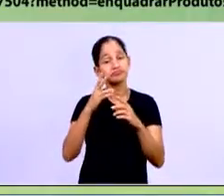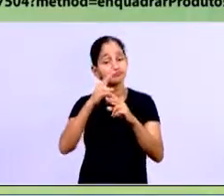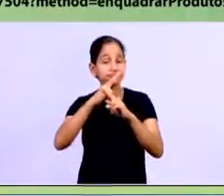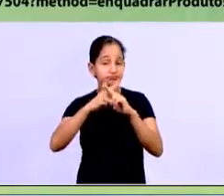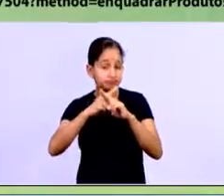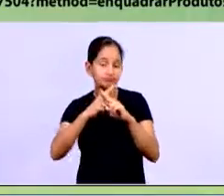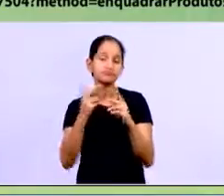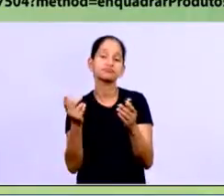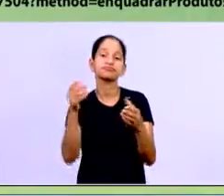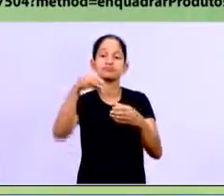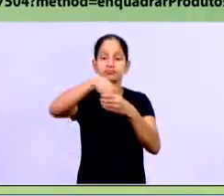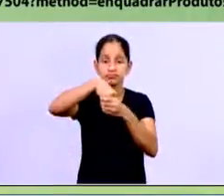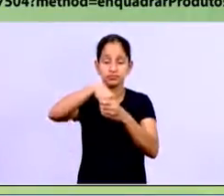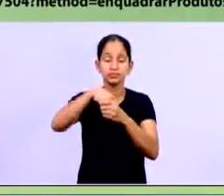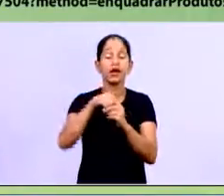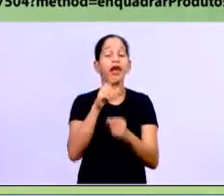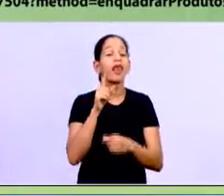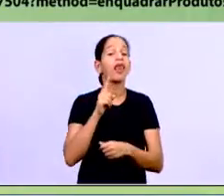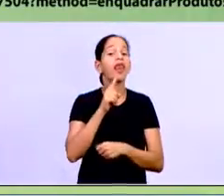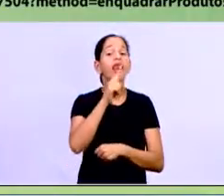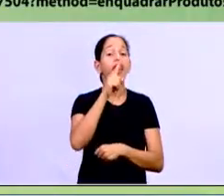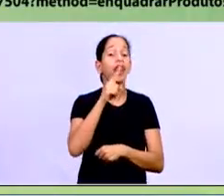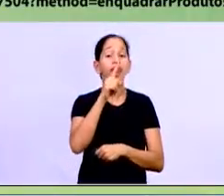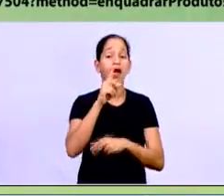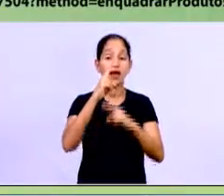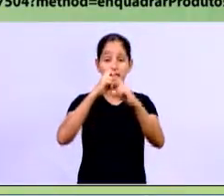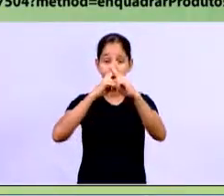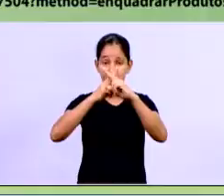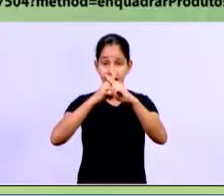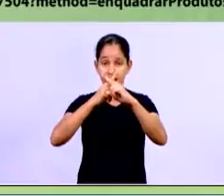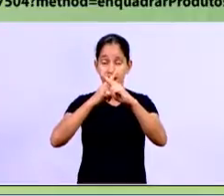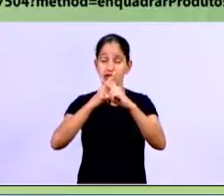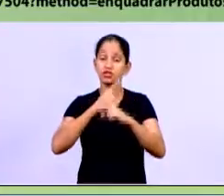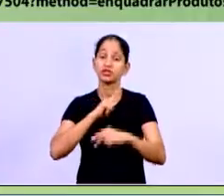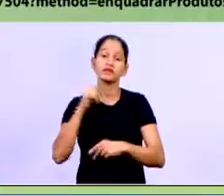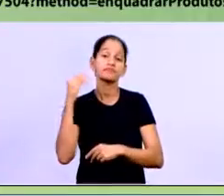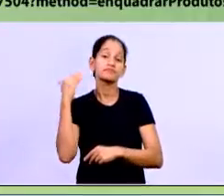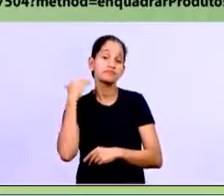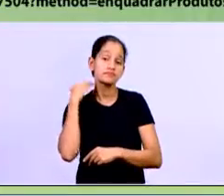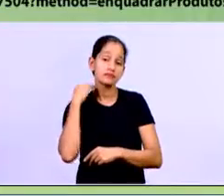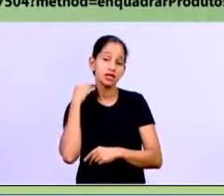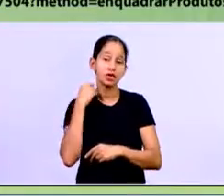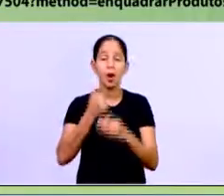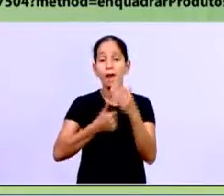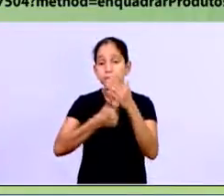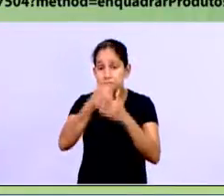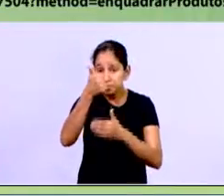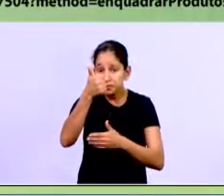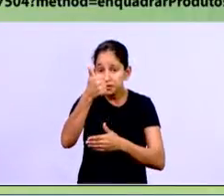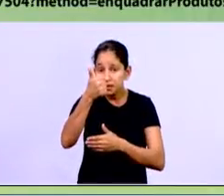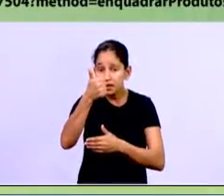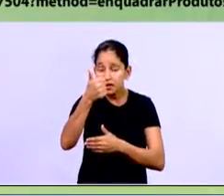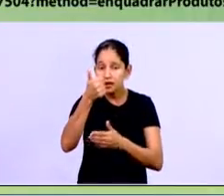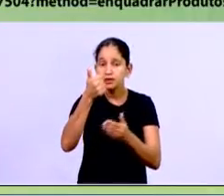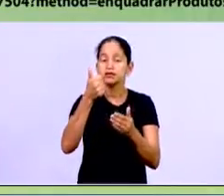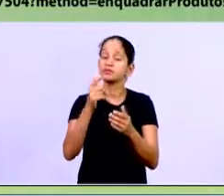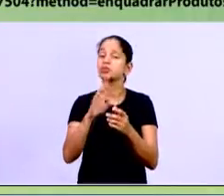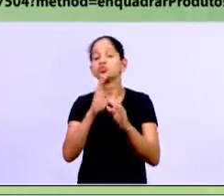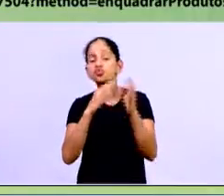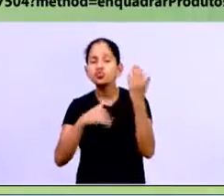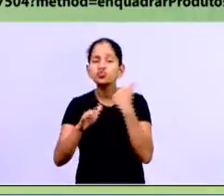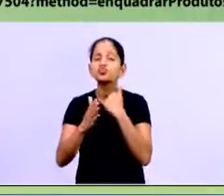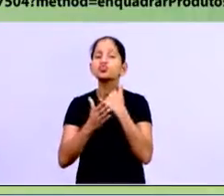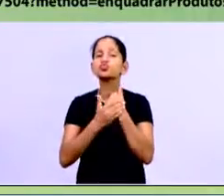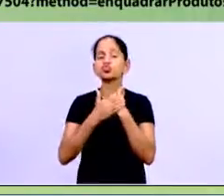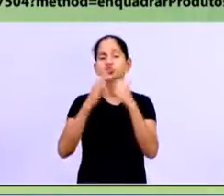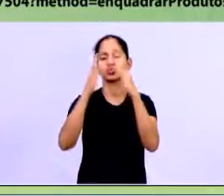Fazendo a simulação, lá no sistema da Caixa, ele vai me dar que a minha primeira prestação, usando esses critérios que eu usei, um imóvel